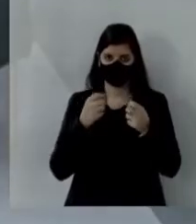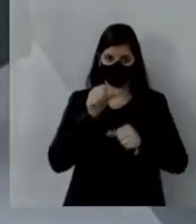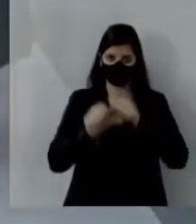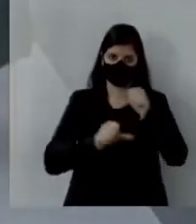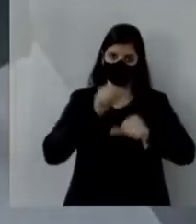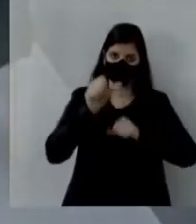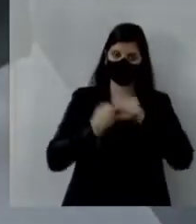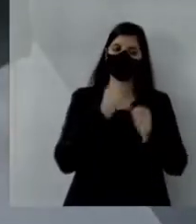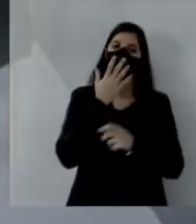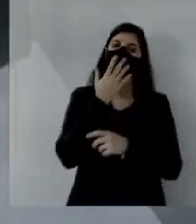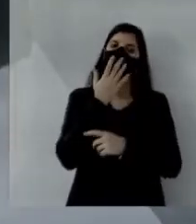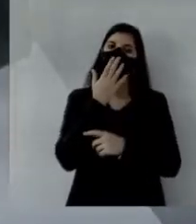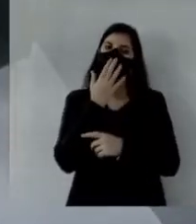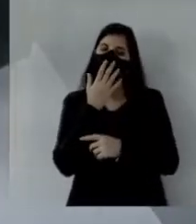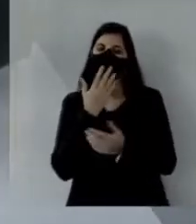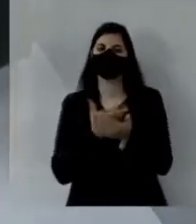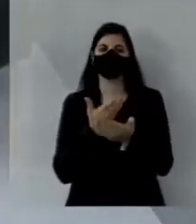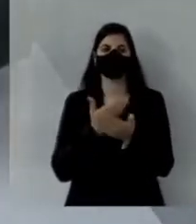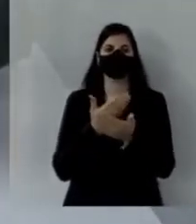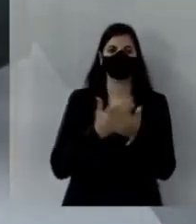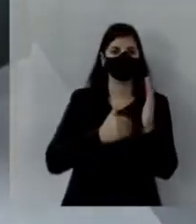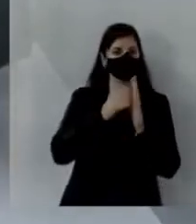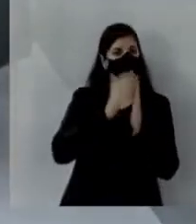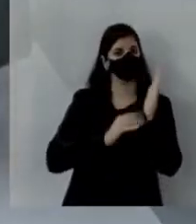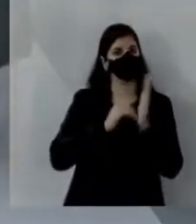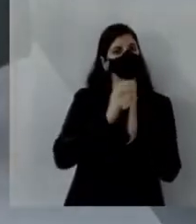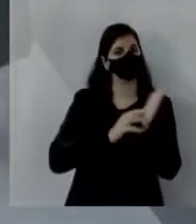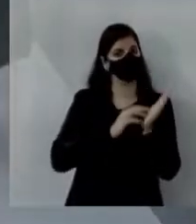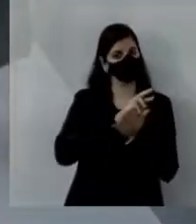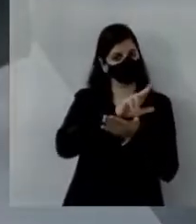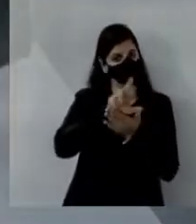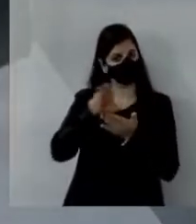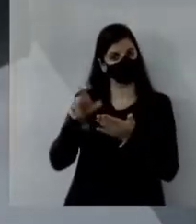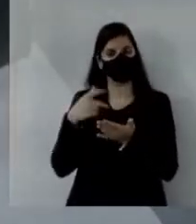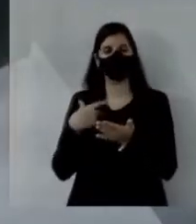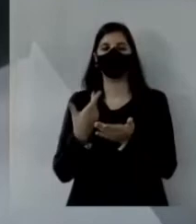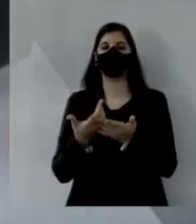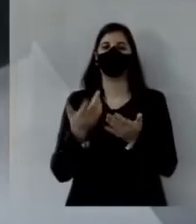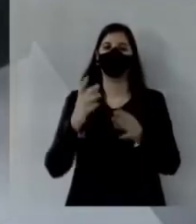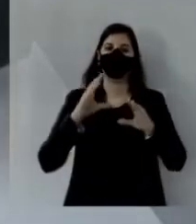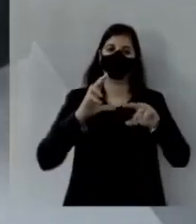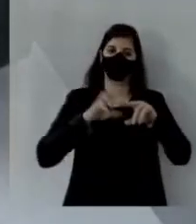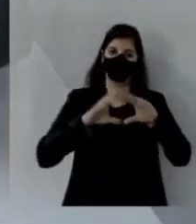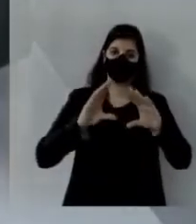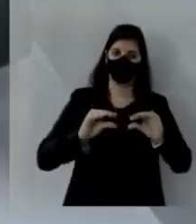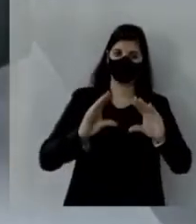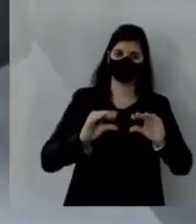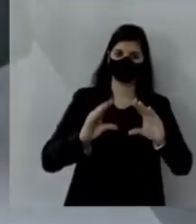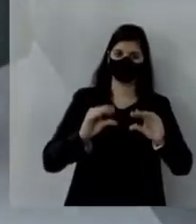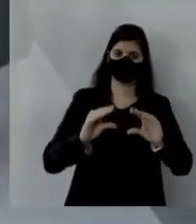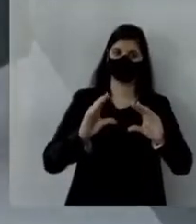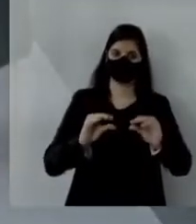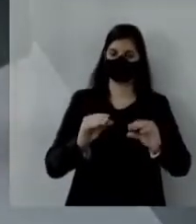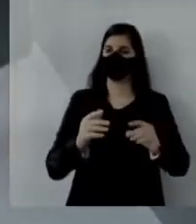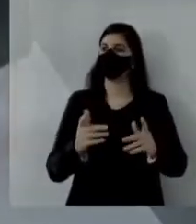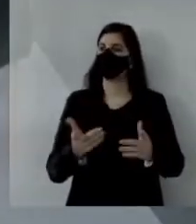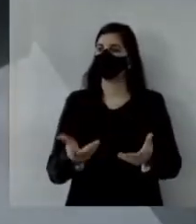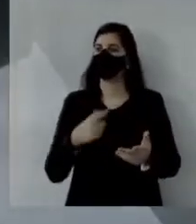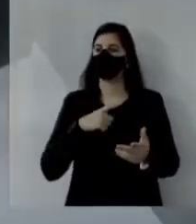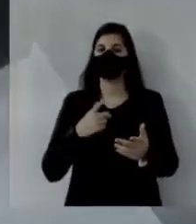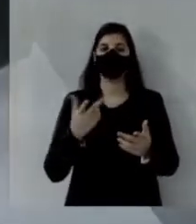ver cores, né? Estudar texturas, como a gente colocou as almofadas, né? na maquete.